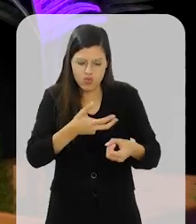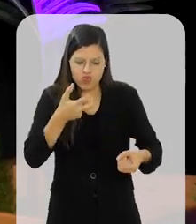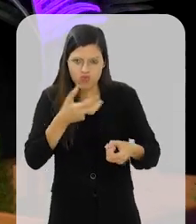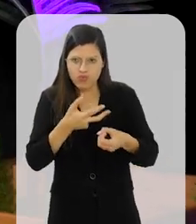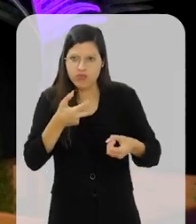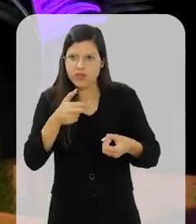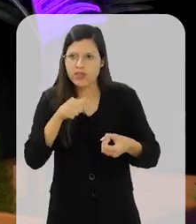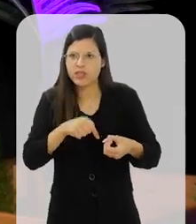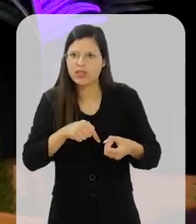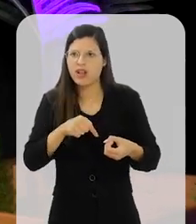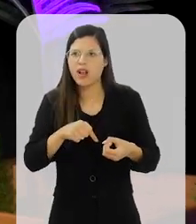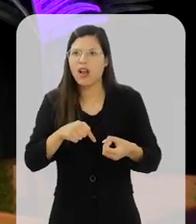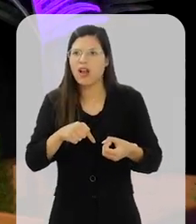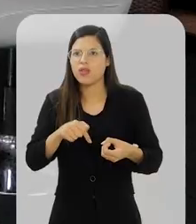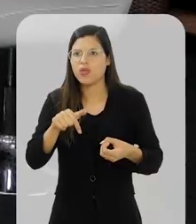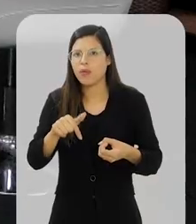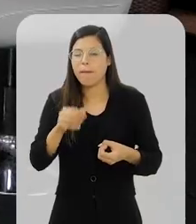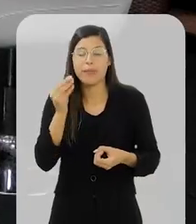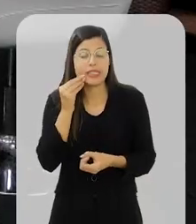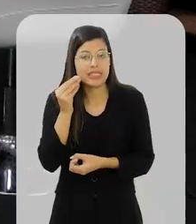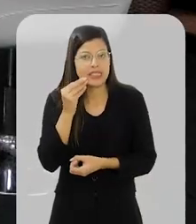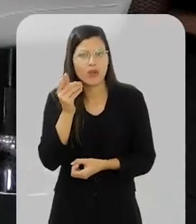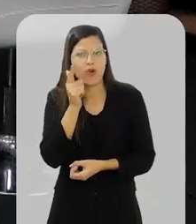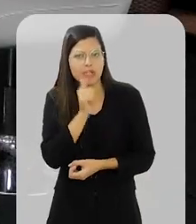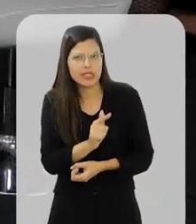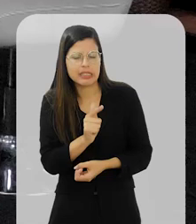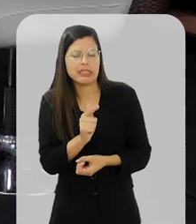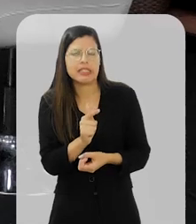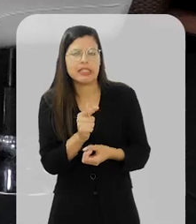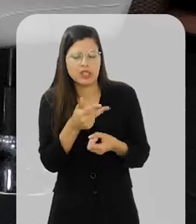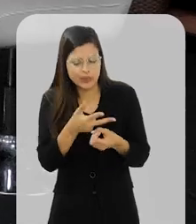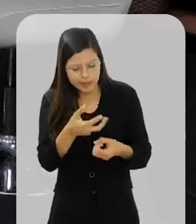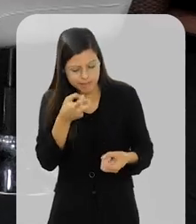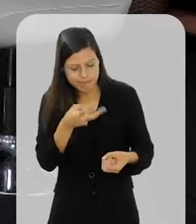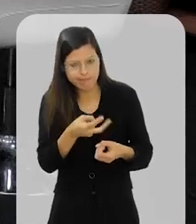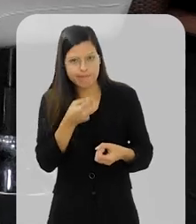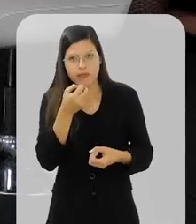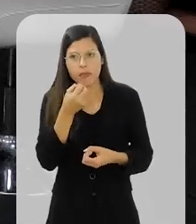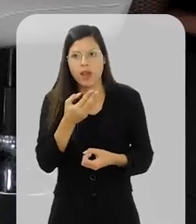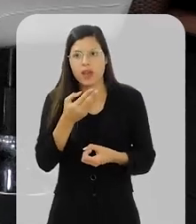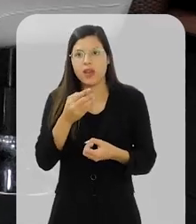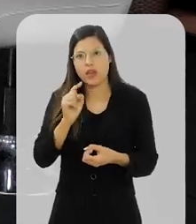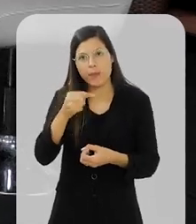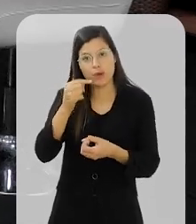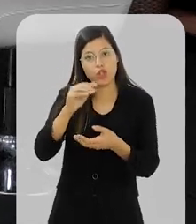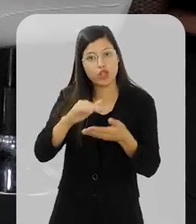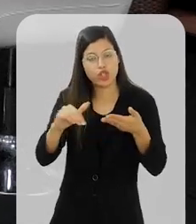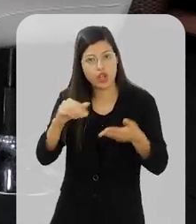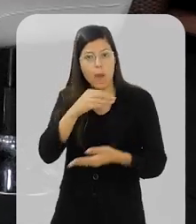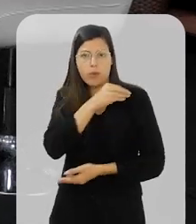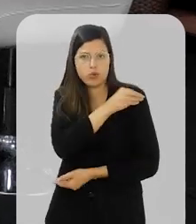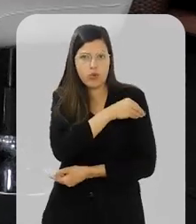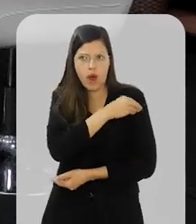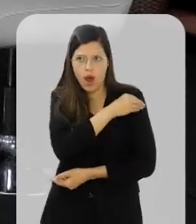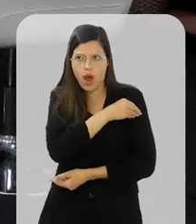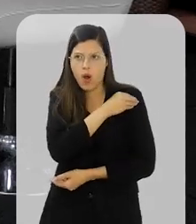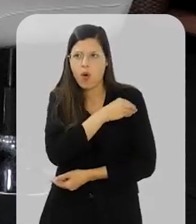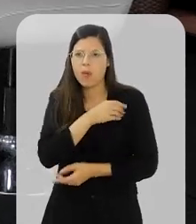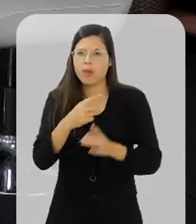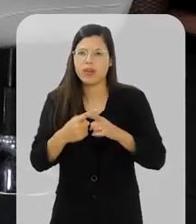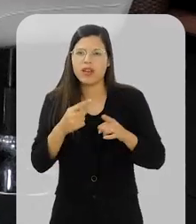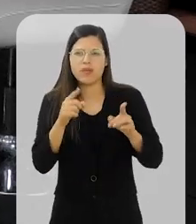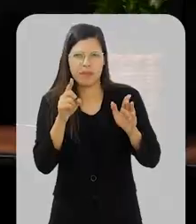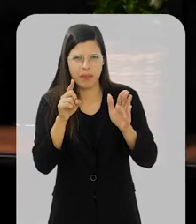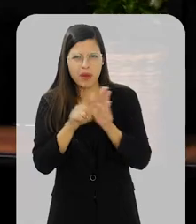extrato. O extrato. E aí fica ali na agitação para extrair bem. Depois, removemos completamente o álcool, porque isso é uma pergunta que sempre